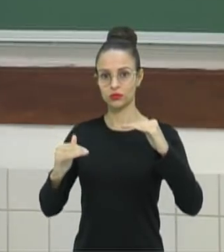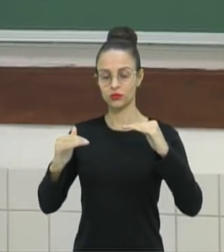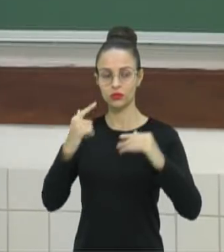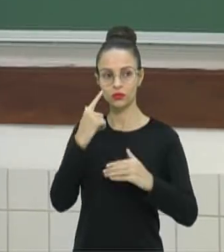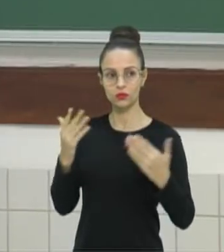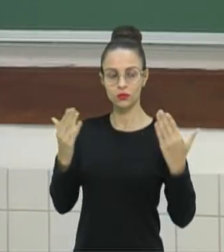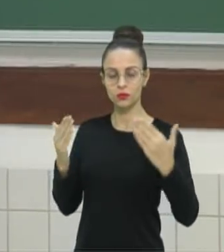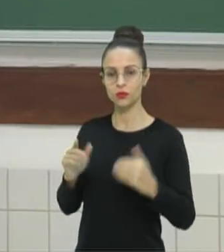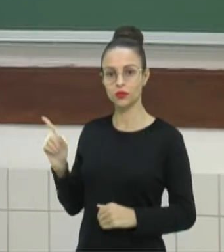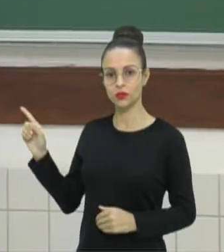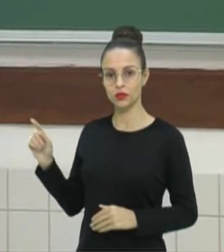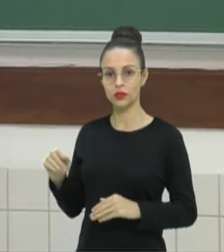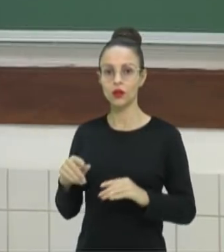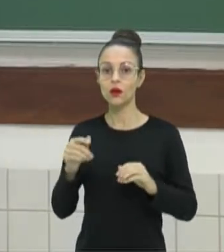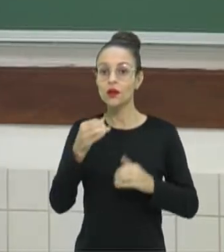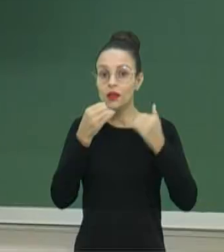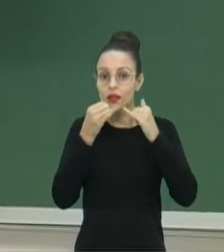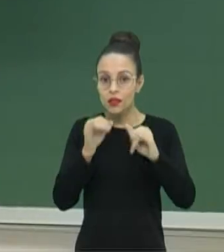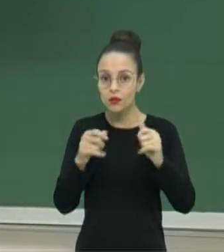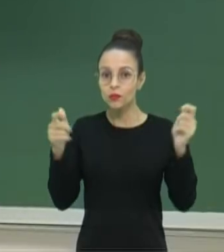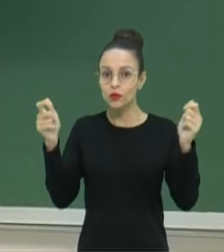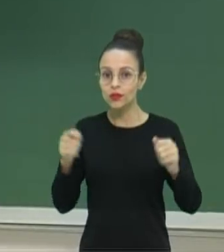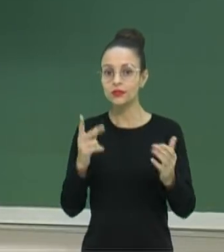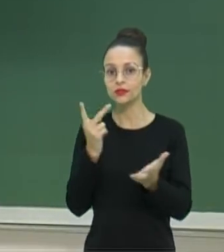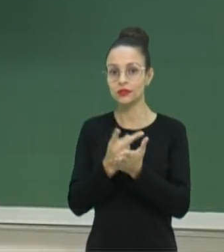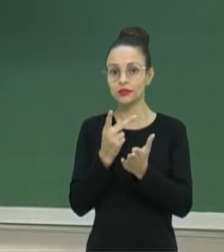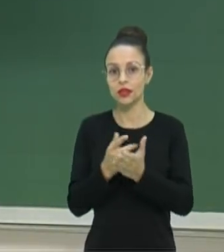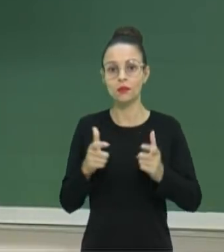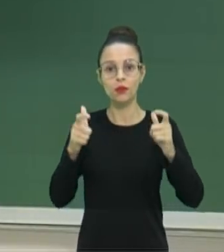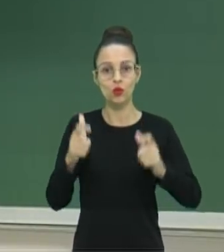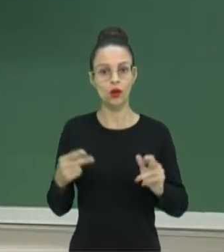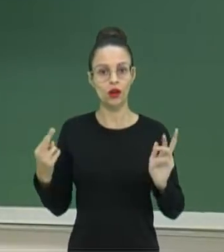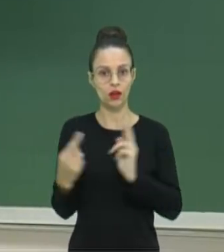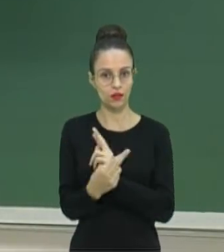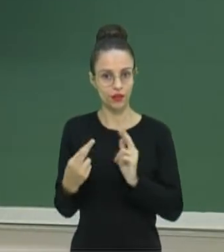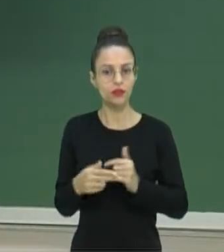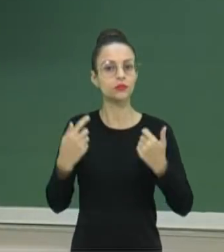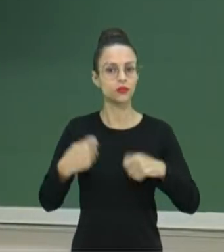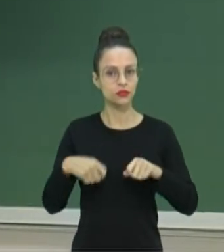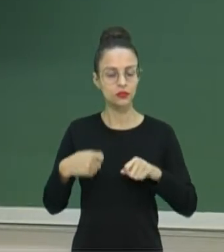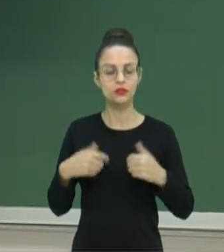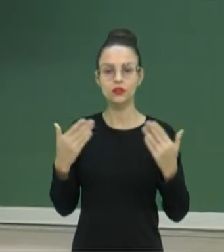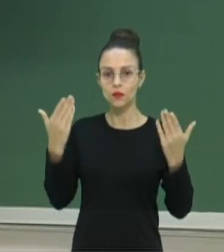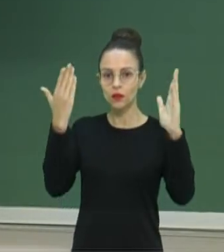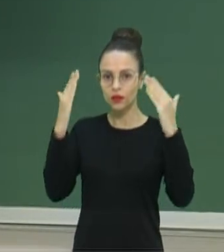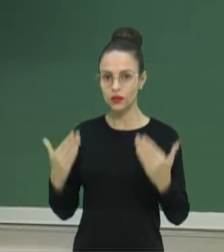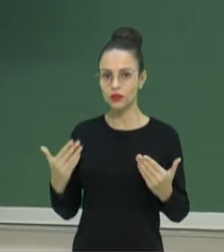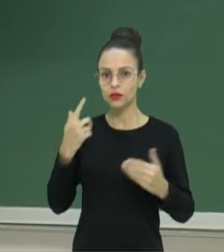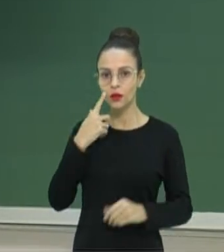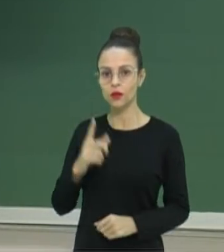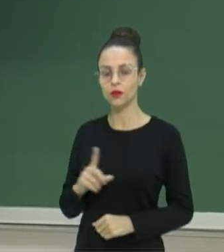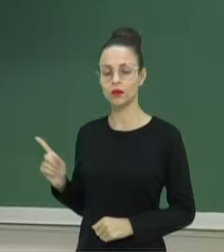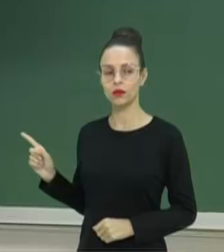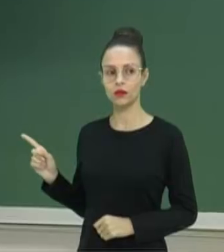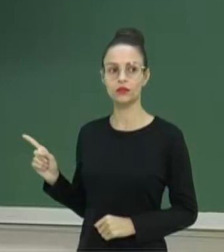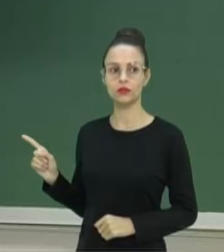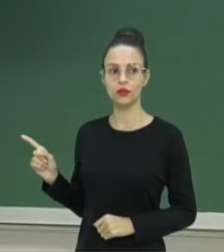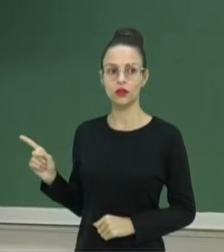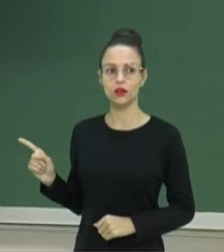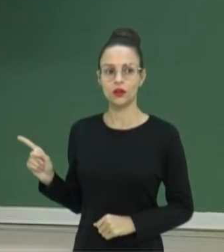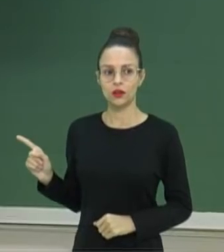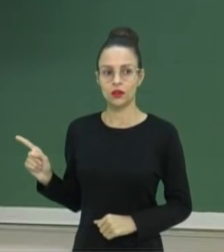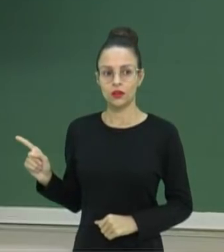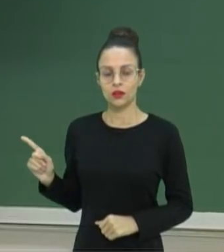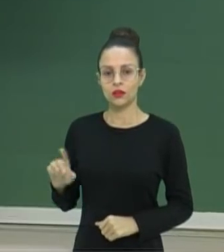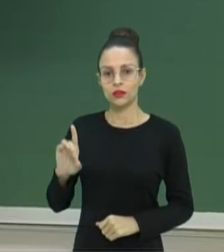pode colocar aqui. Lembre-se que energia potencial sempre é relacionado com referencial, certo? Analise que nessa situação aqui, né, ele